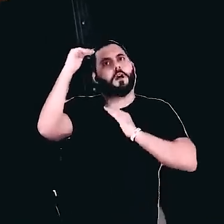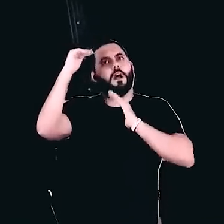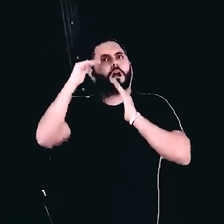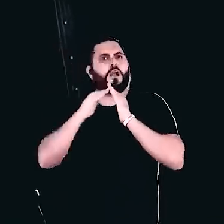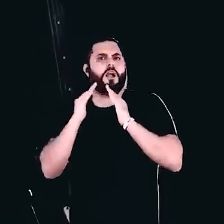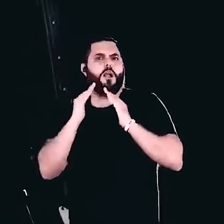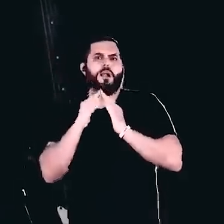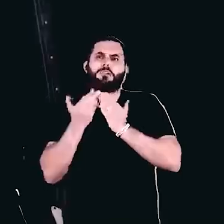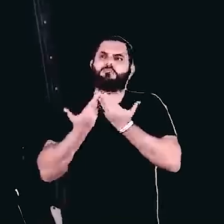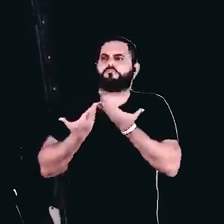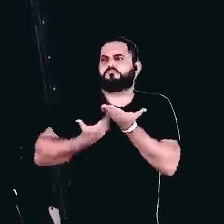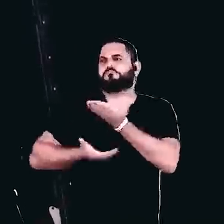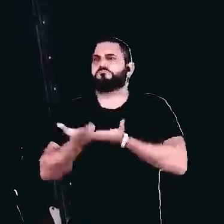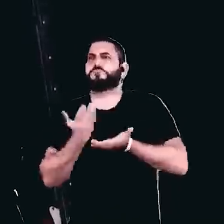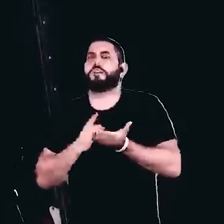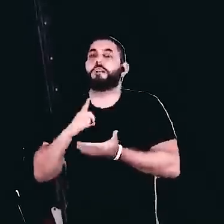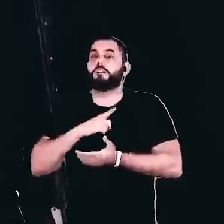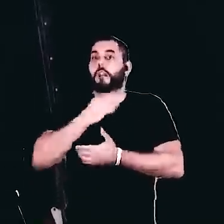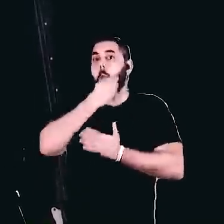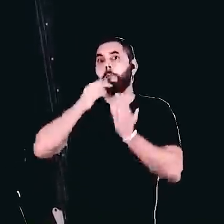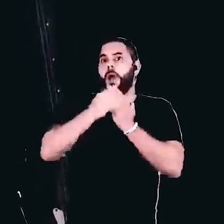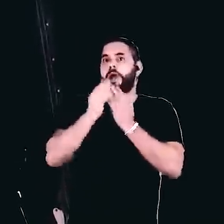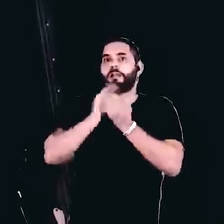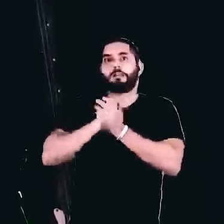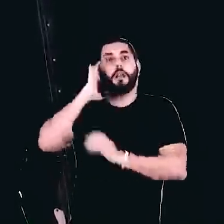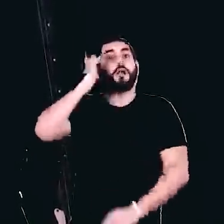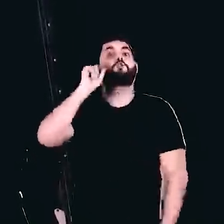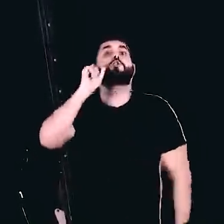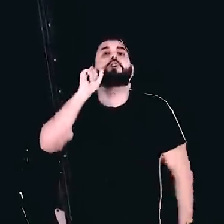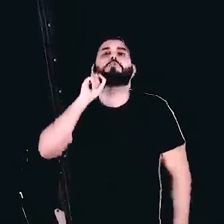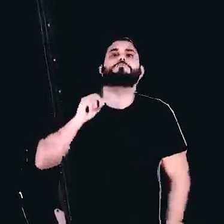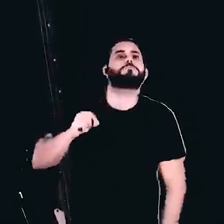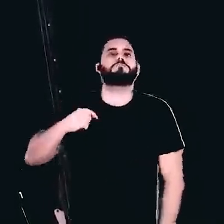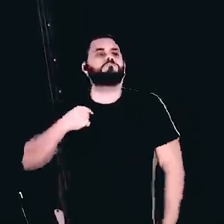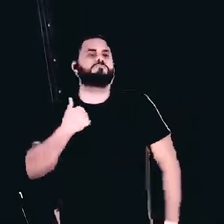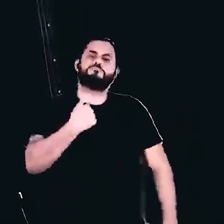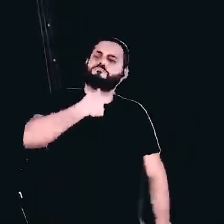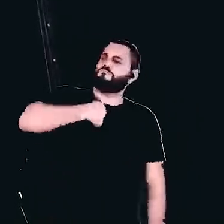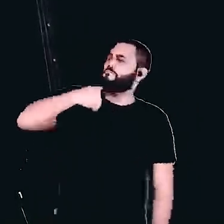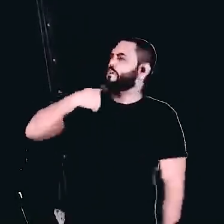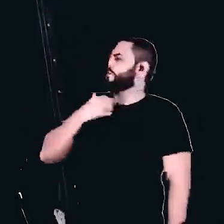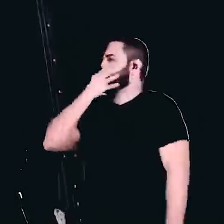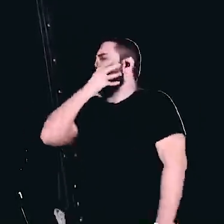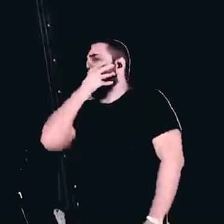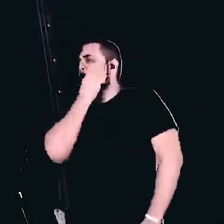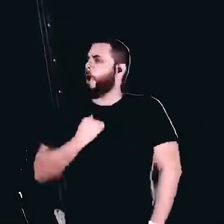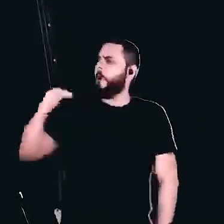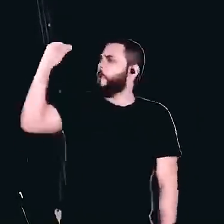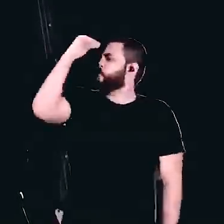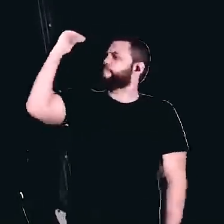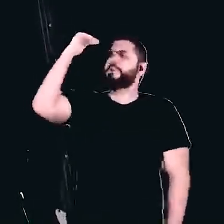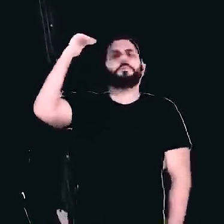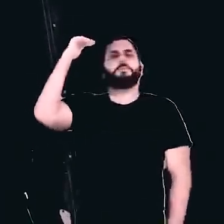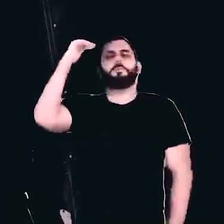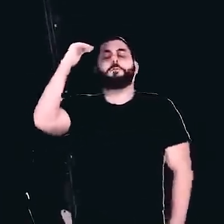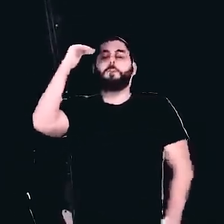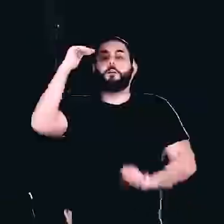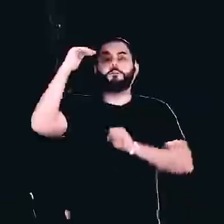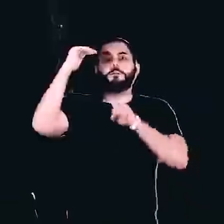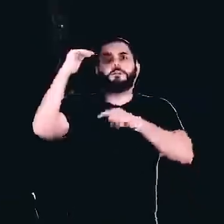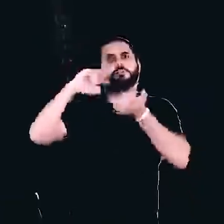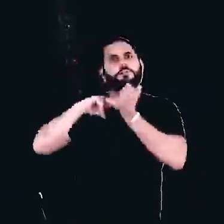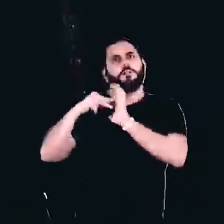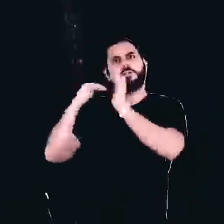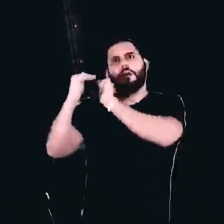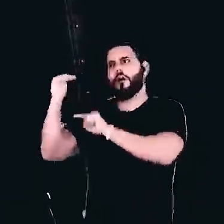seu relacionamento. Tem maridos que acham que grandeza é sinônimo de dizer, eu sou o cabeça do lar, né? Como se o